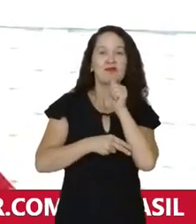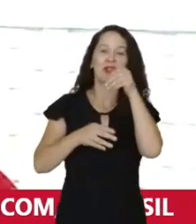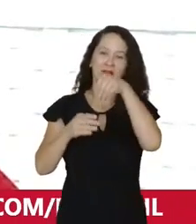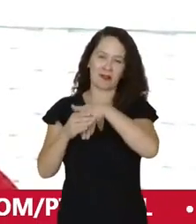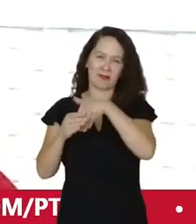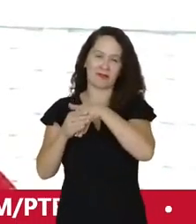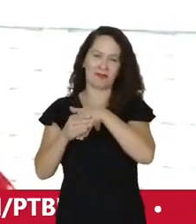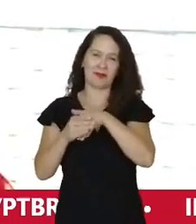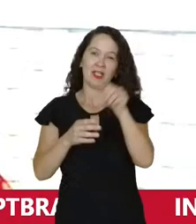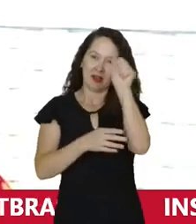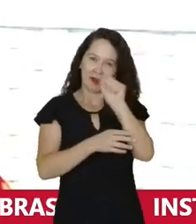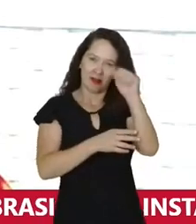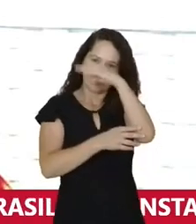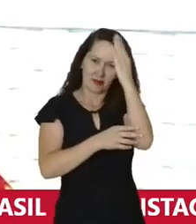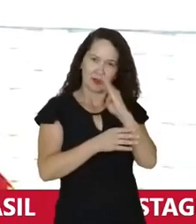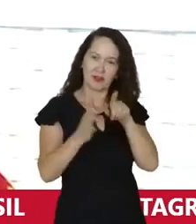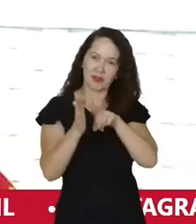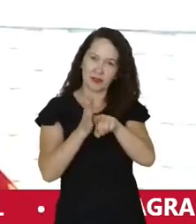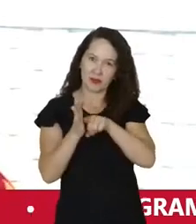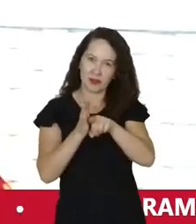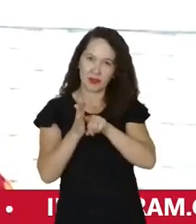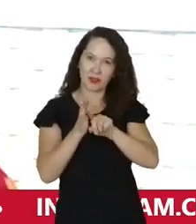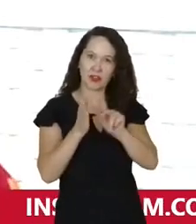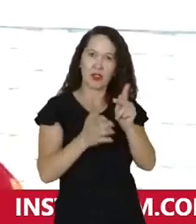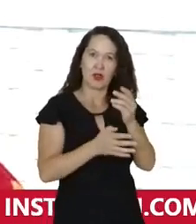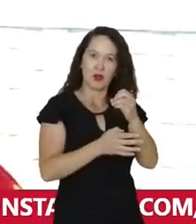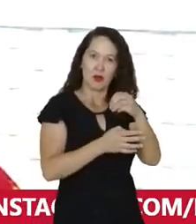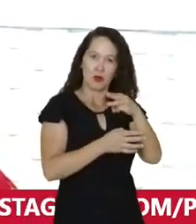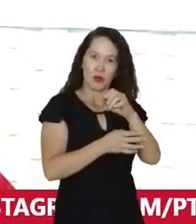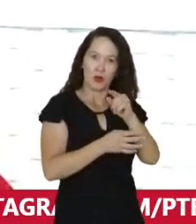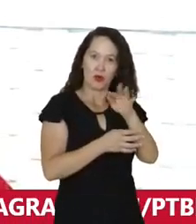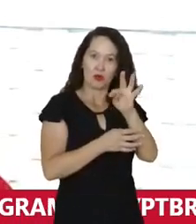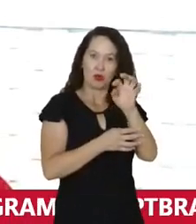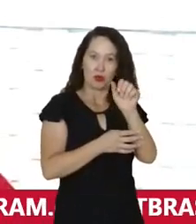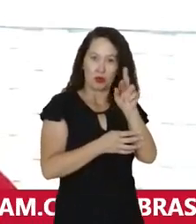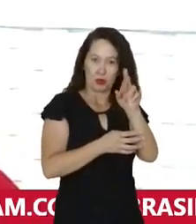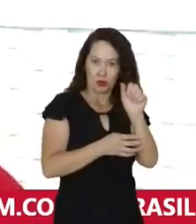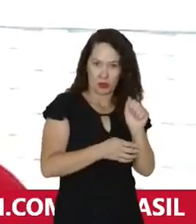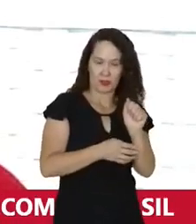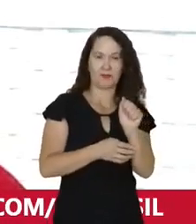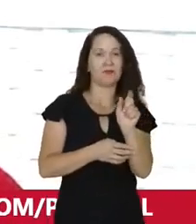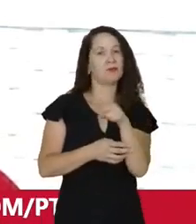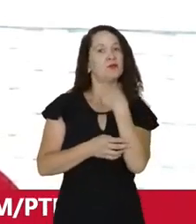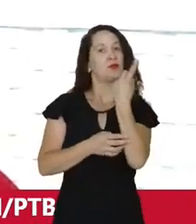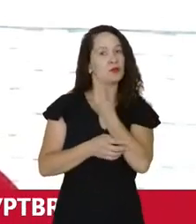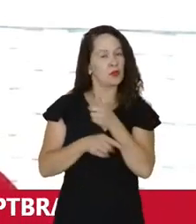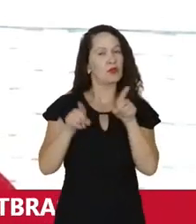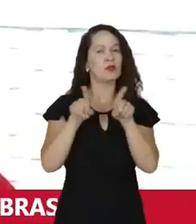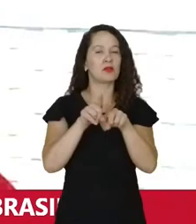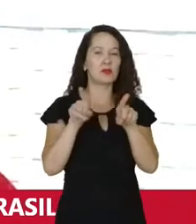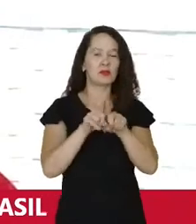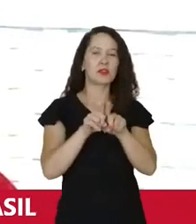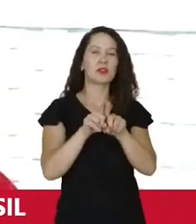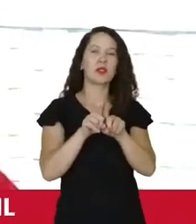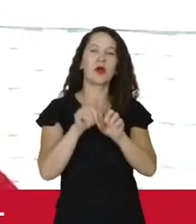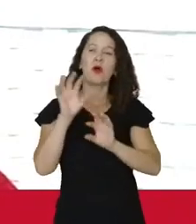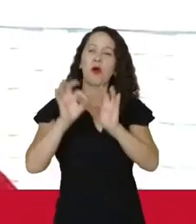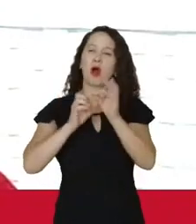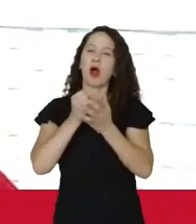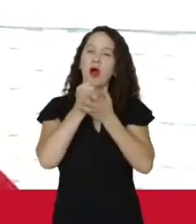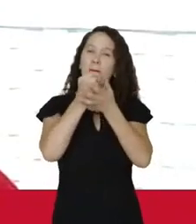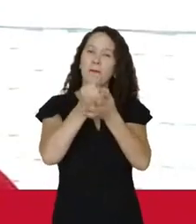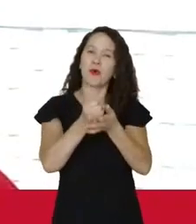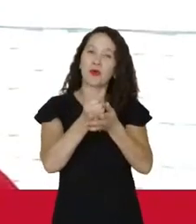Na Associação Brasileira de Estudos da Homocultura, na ABEC, que eu presido, nós fizemos, inclusive, notas de apoio